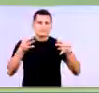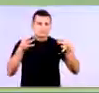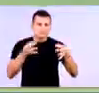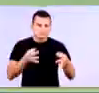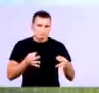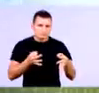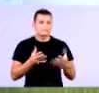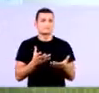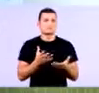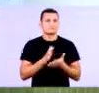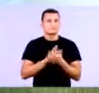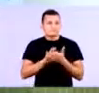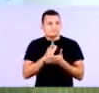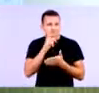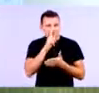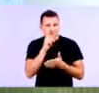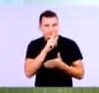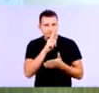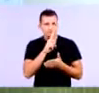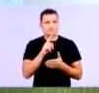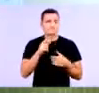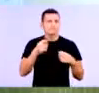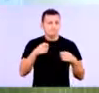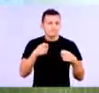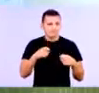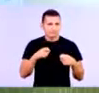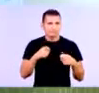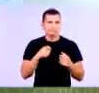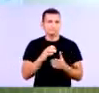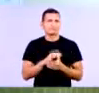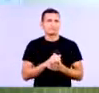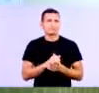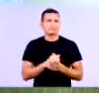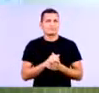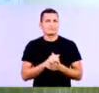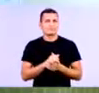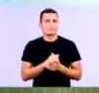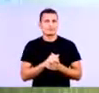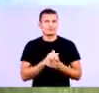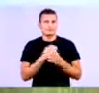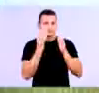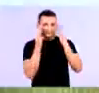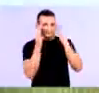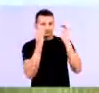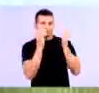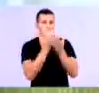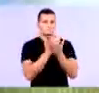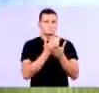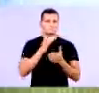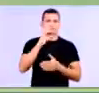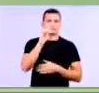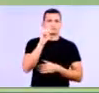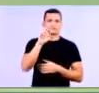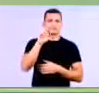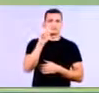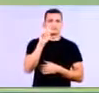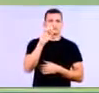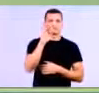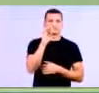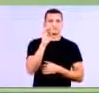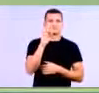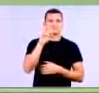sem falhas, é necessário então seguir, dentre elas, algumas características que nós podemos tratar aqui,